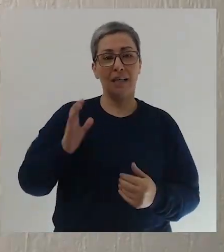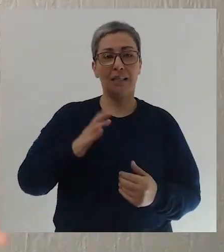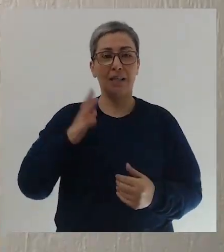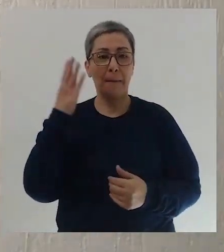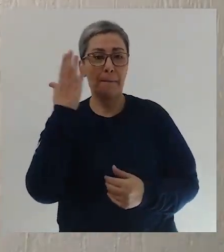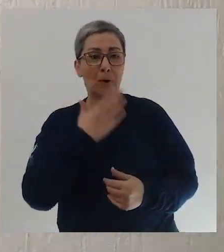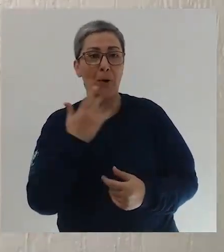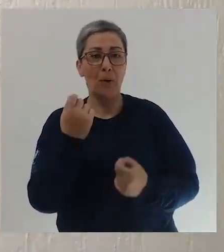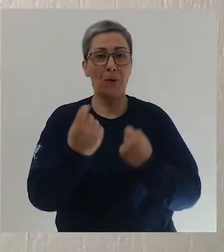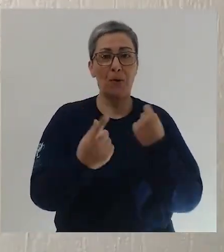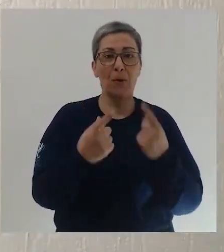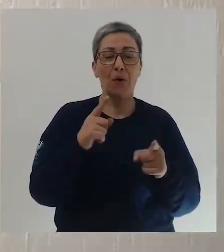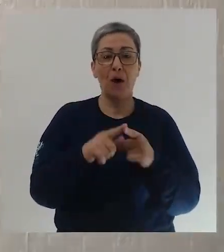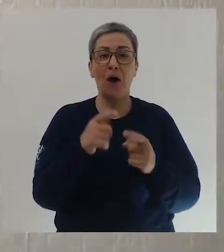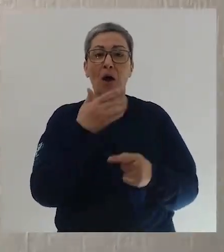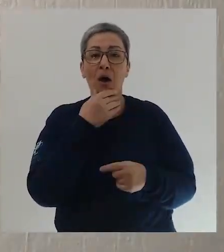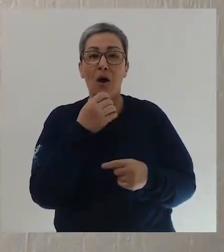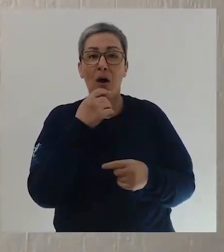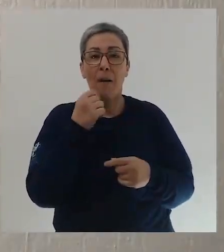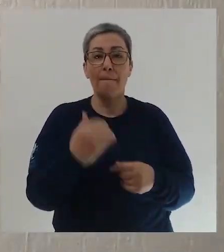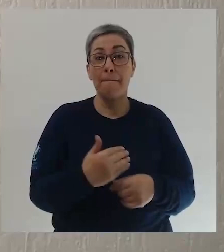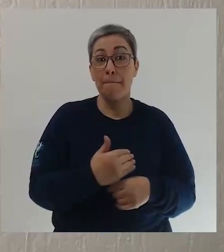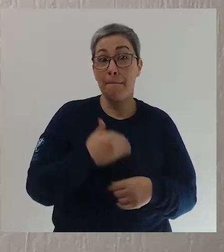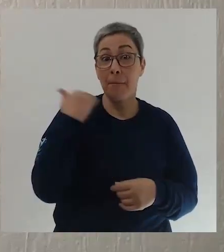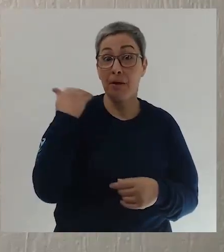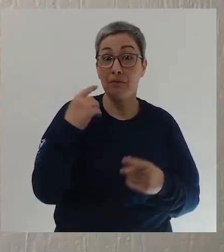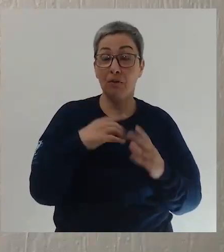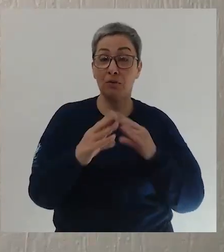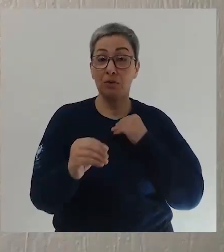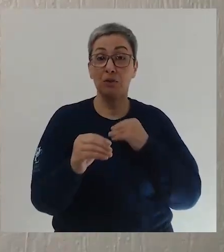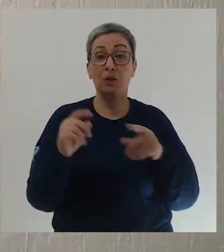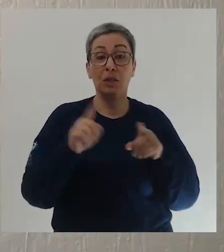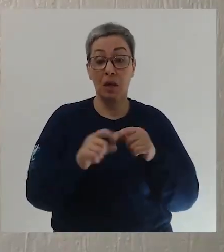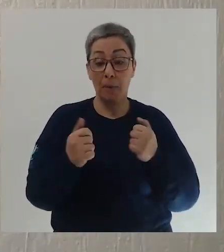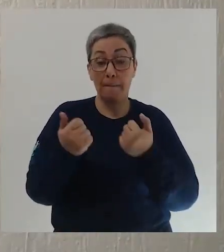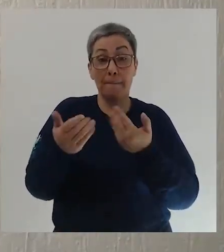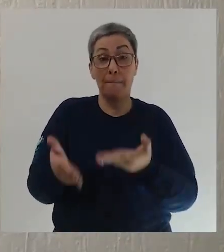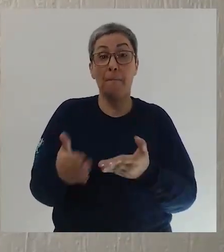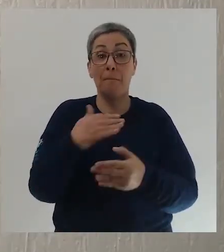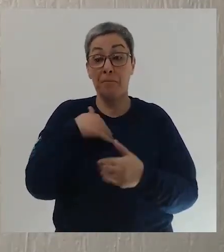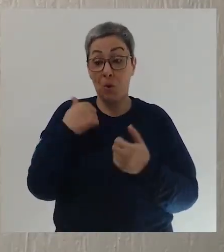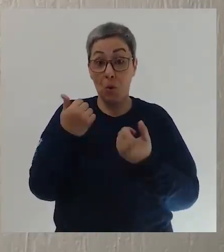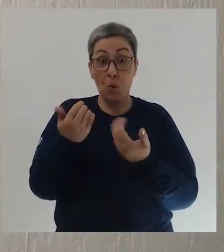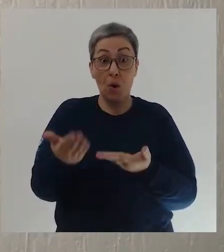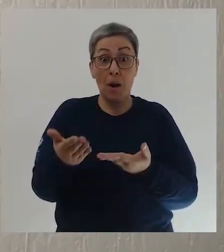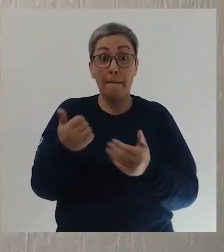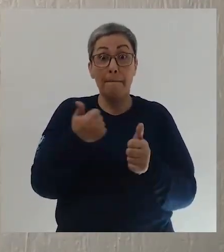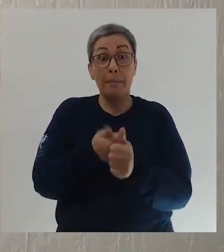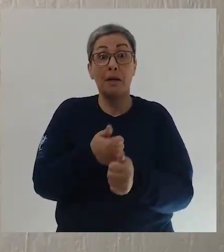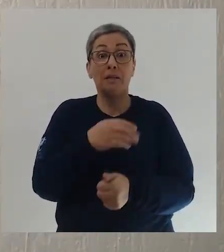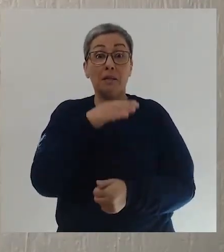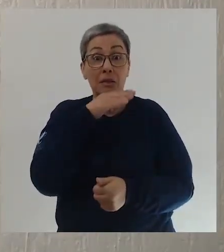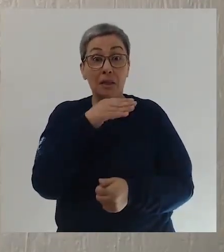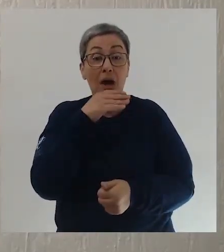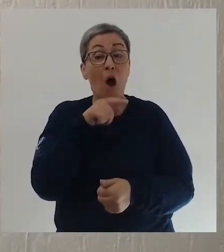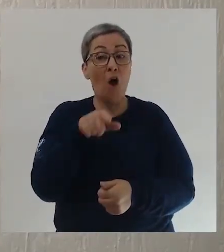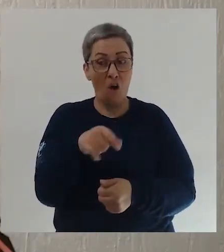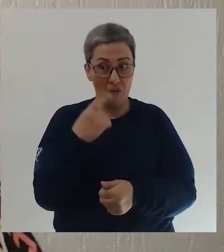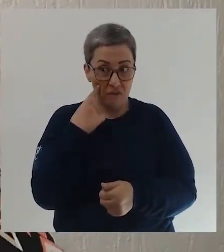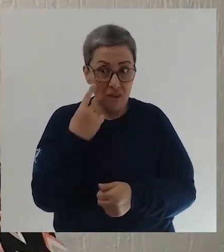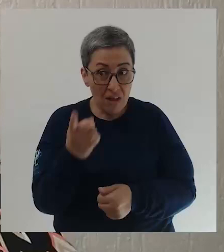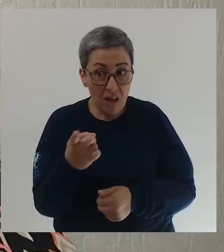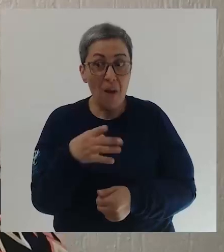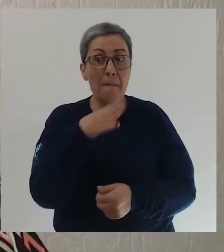para comprovar isso, de vez em quando, os capitães do mato matavam algum escravo fugitivo e colocavam o corpo ali no pé da mangueira